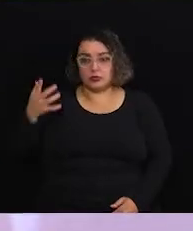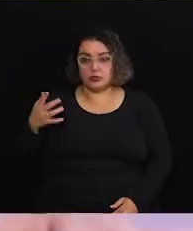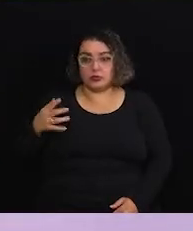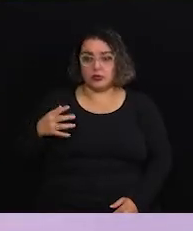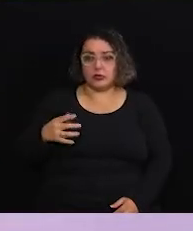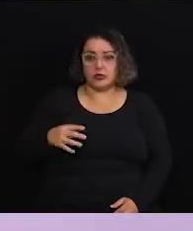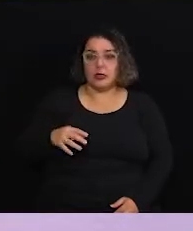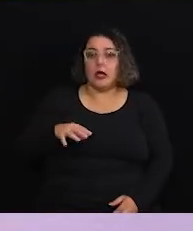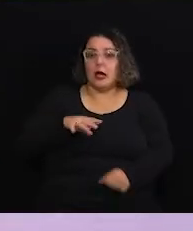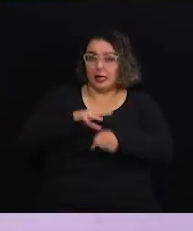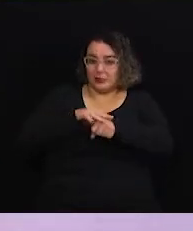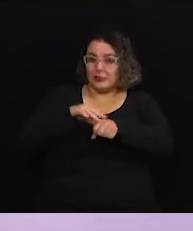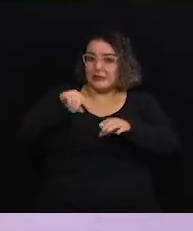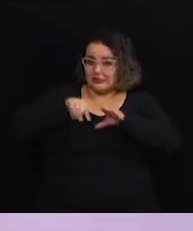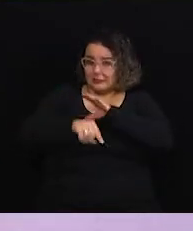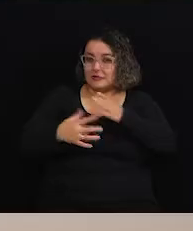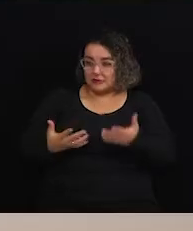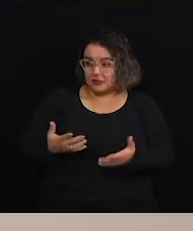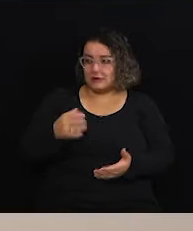já está bem avançada?